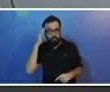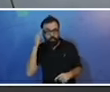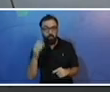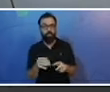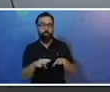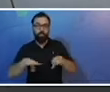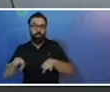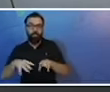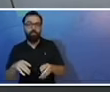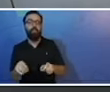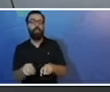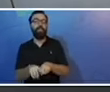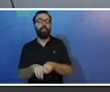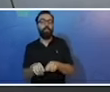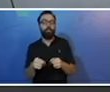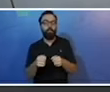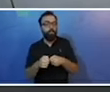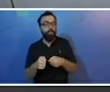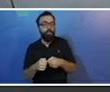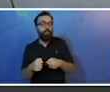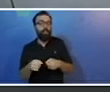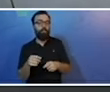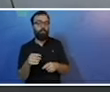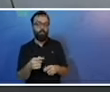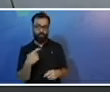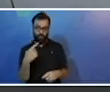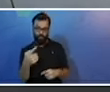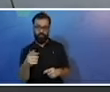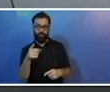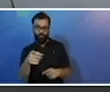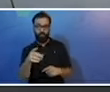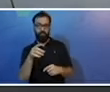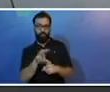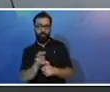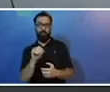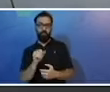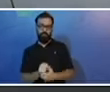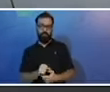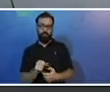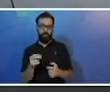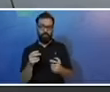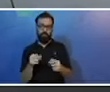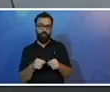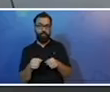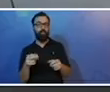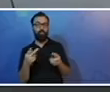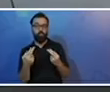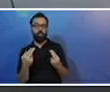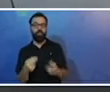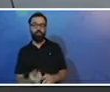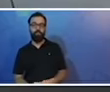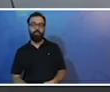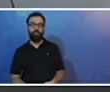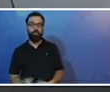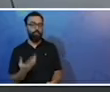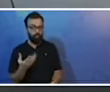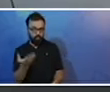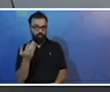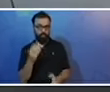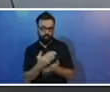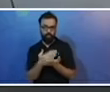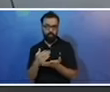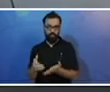reproduzir fazer eles como eu tô fazendo aqui e vocês vão fazer em casa bom então vamos começar